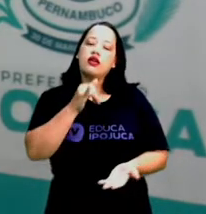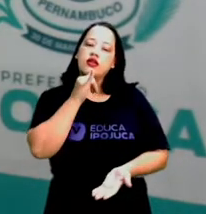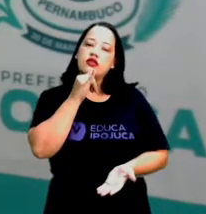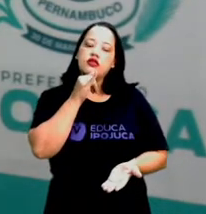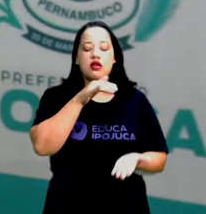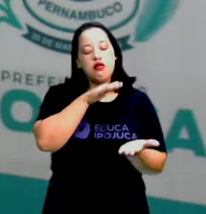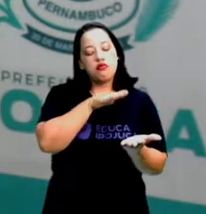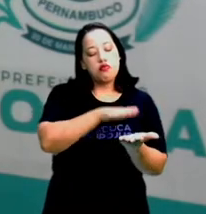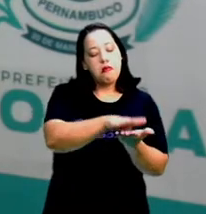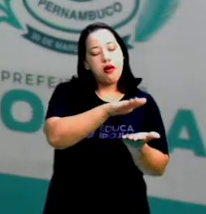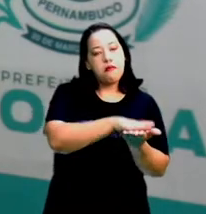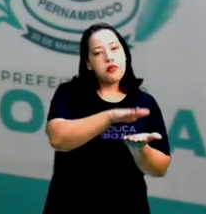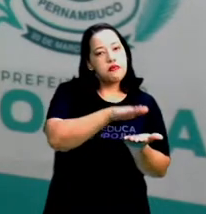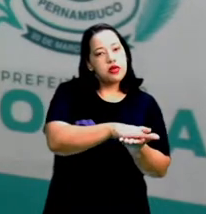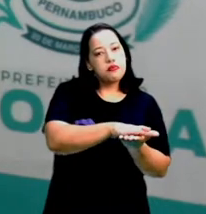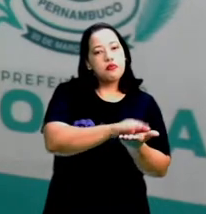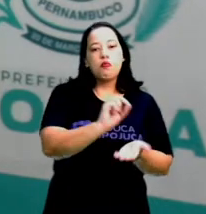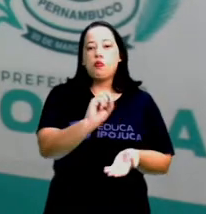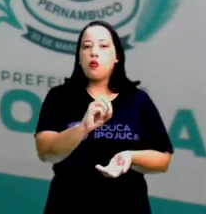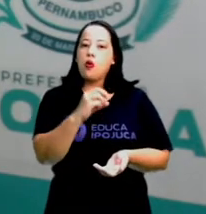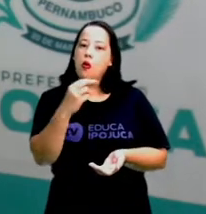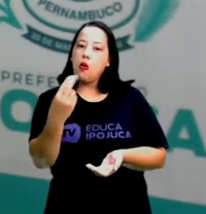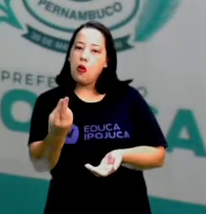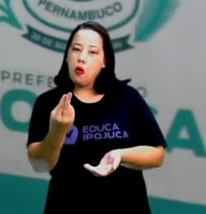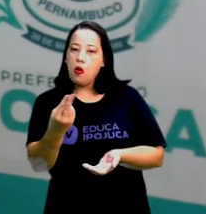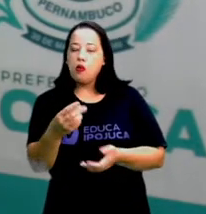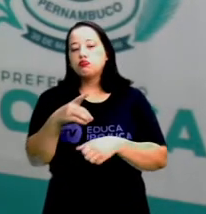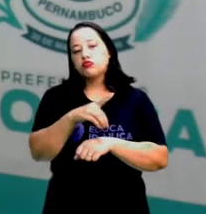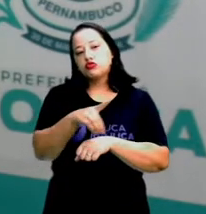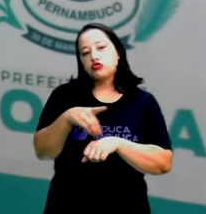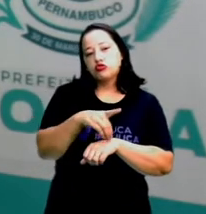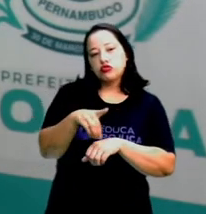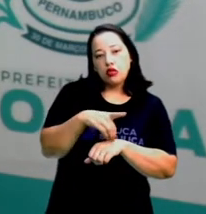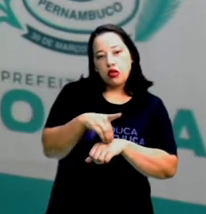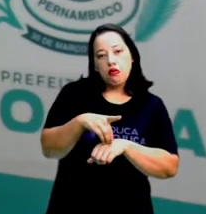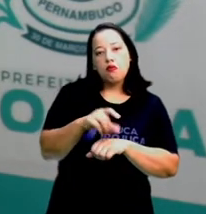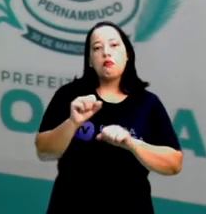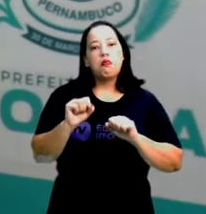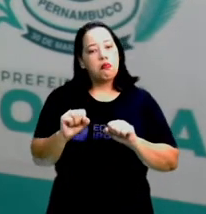ou até mesmo por meio eletrônico.